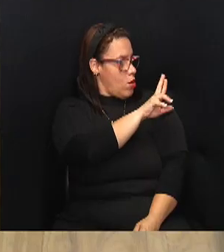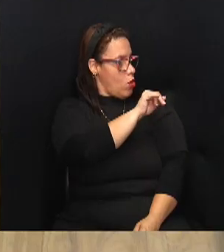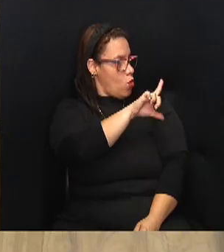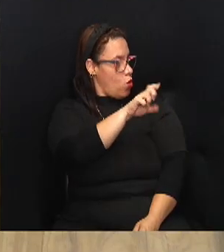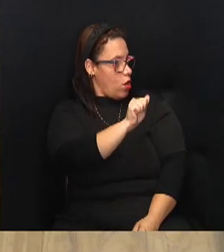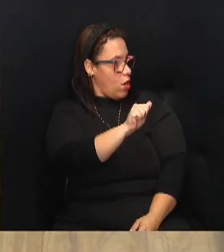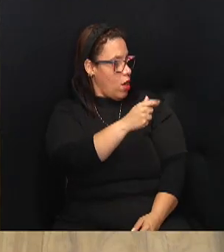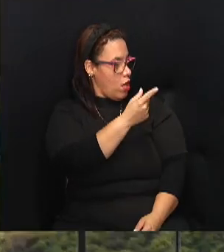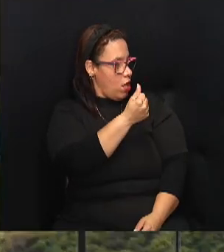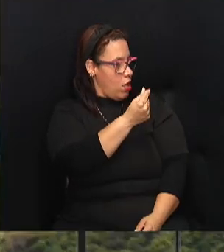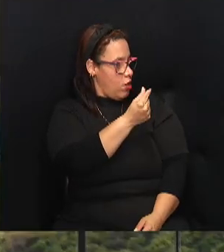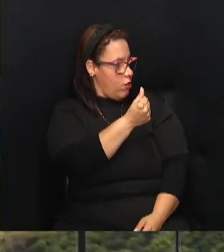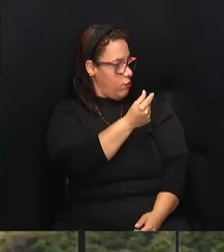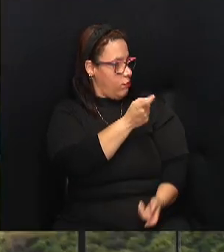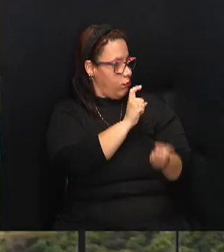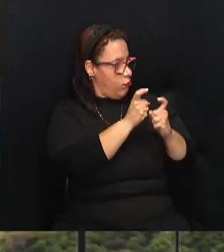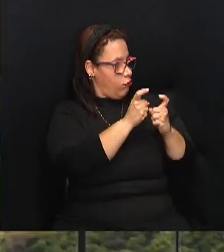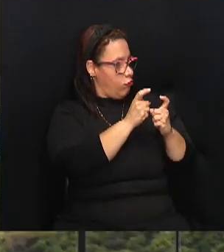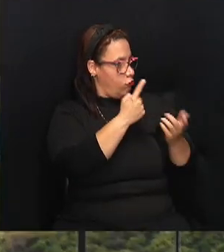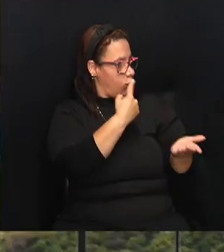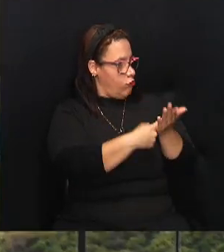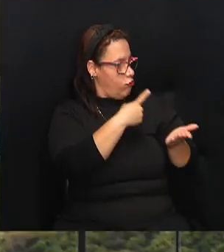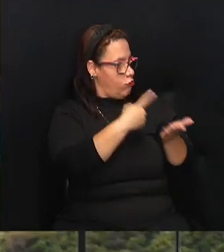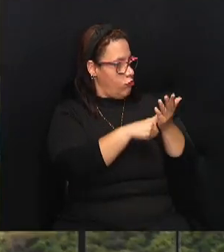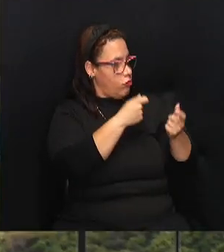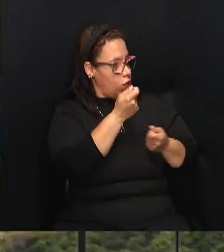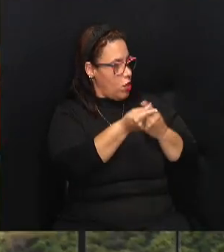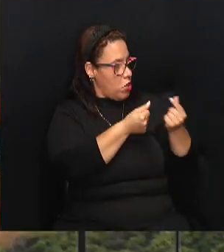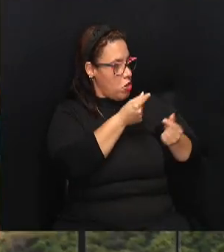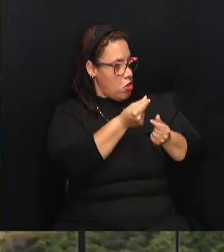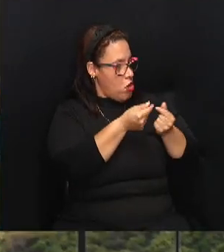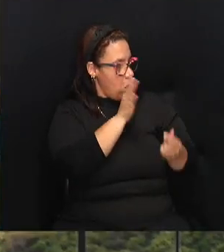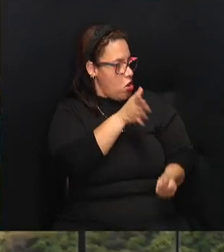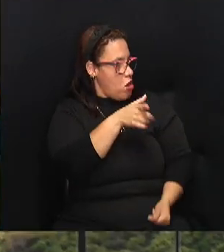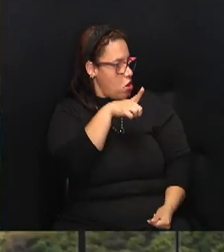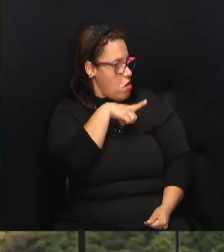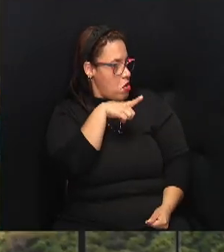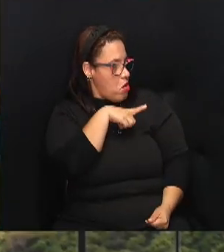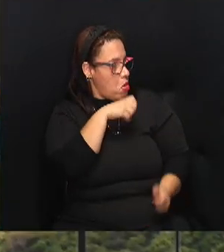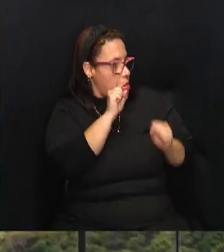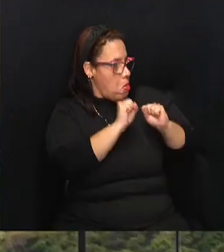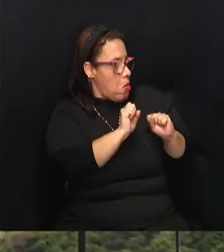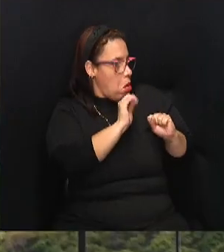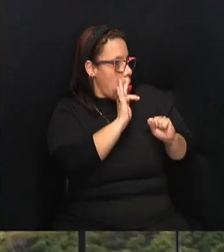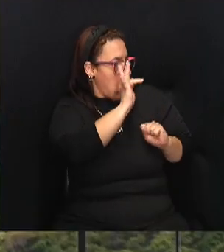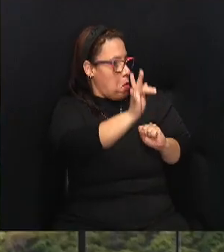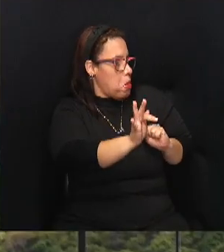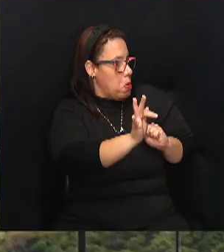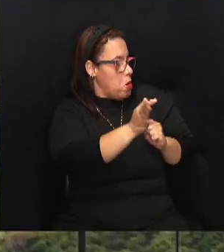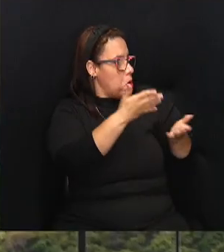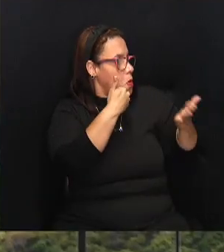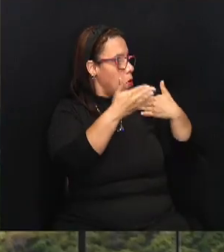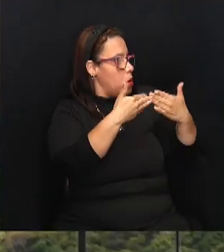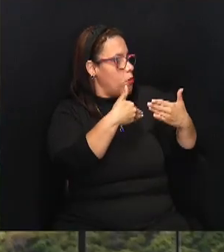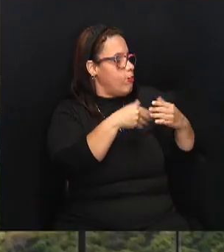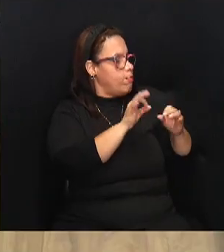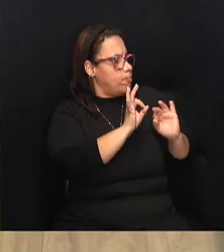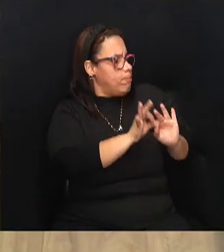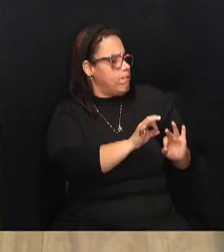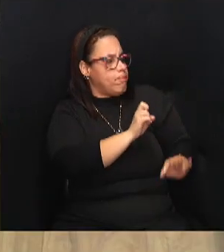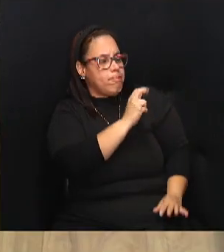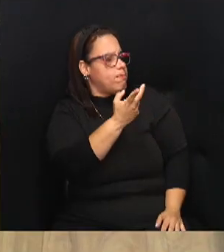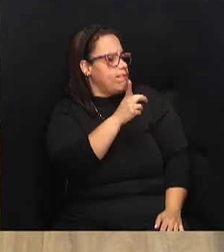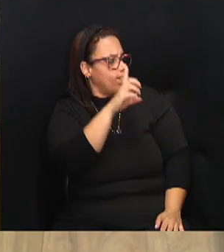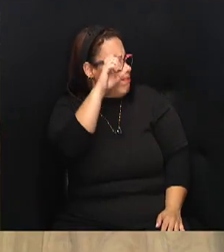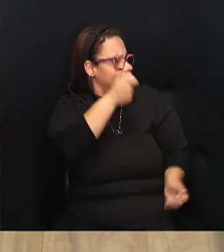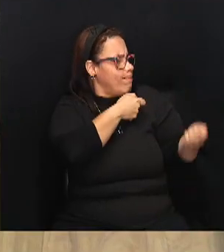financeira, existe reunião para chegar num acordo sobre valores? Isso já existiu, pode existir? Essa conversa é válida ou foge do